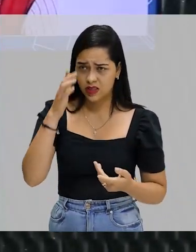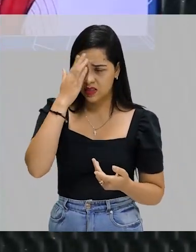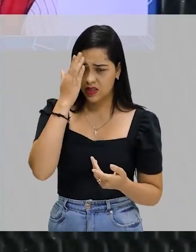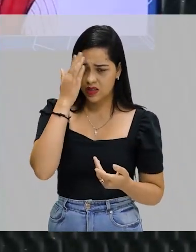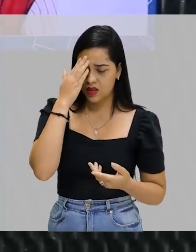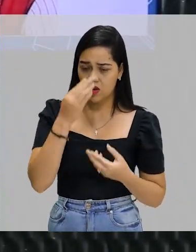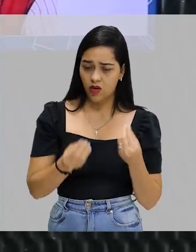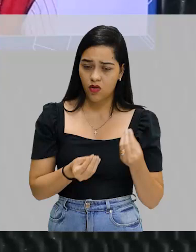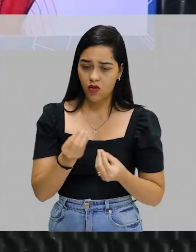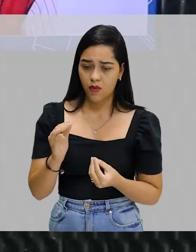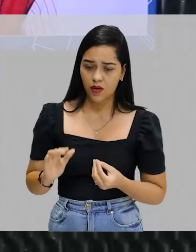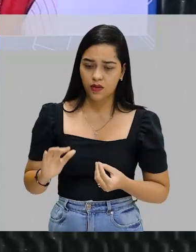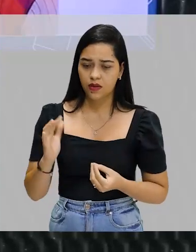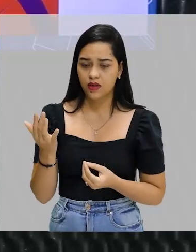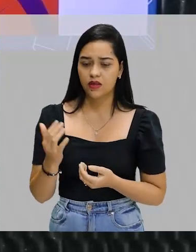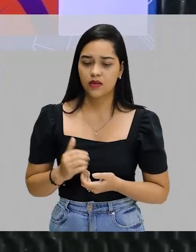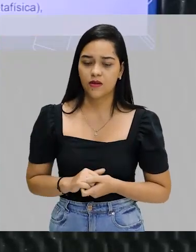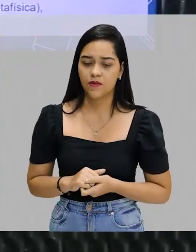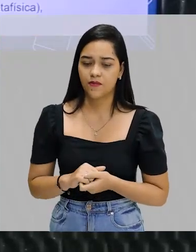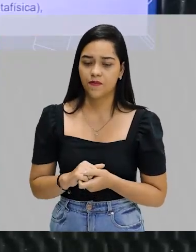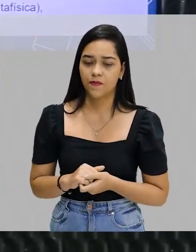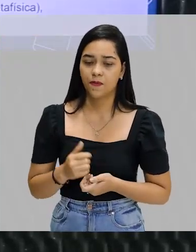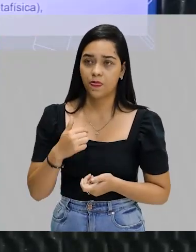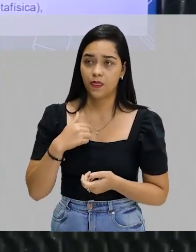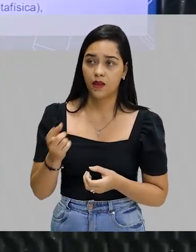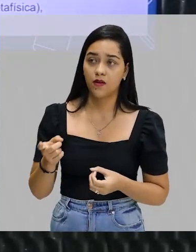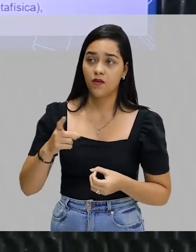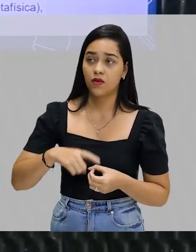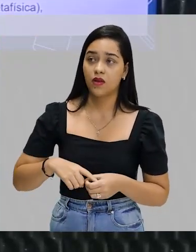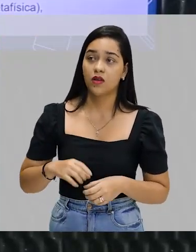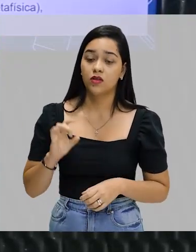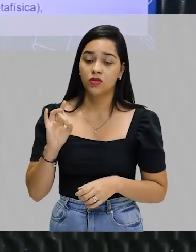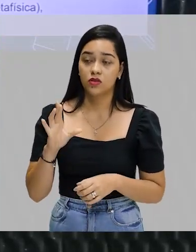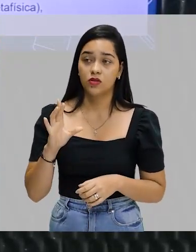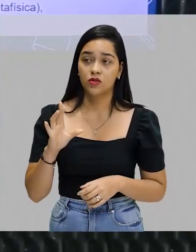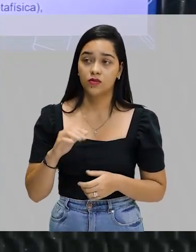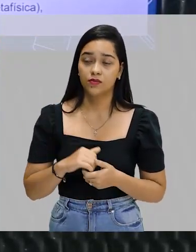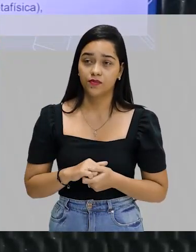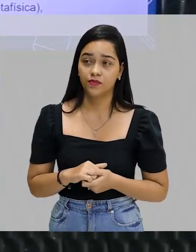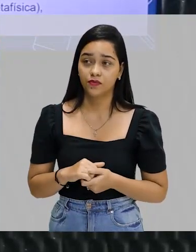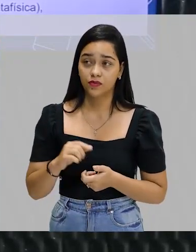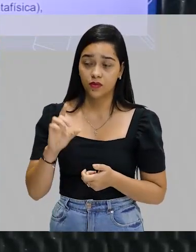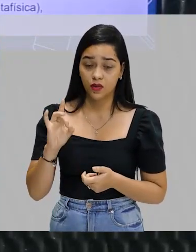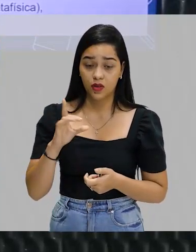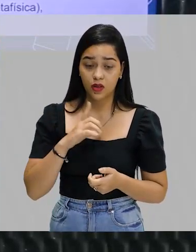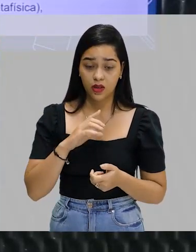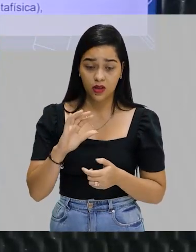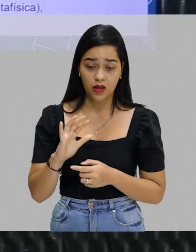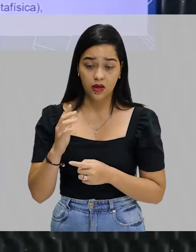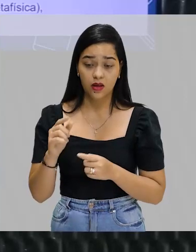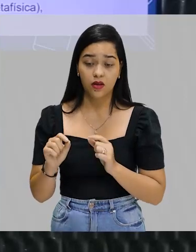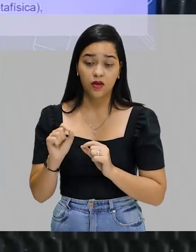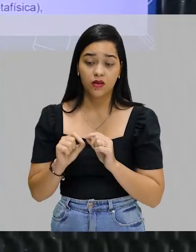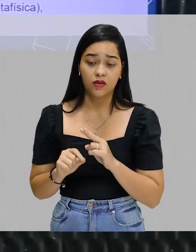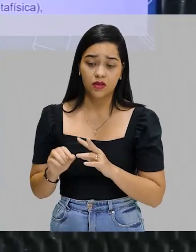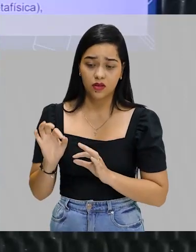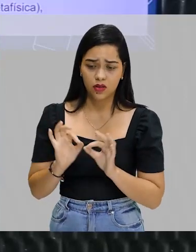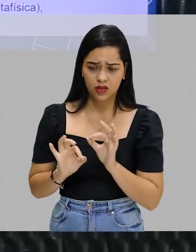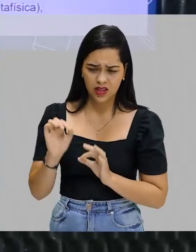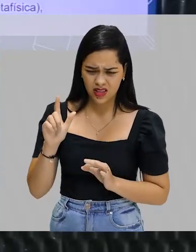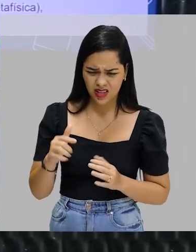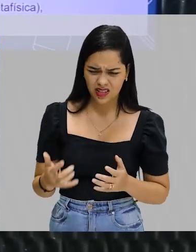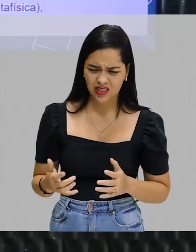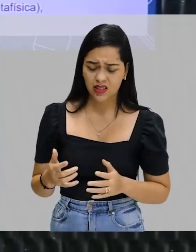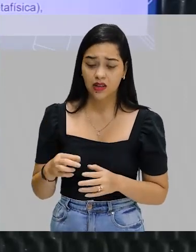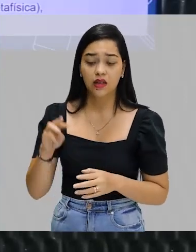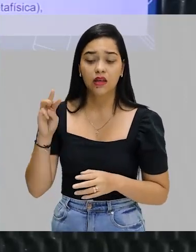como é que a coisa funciona? Bom, vou voltar novamente. Só haverá, só haverá obras feias na medida que forem mal feitas? Quem